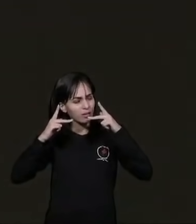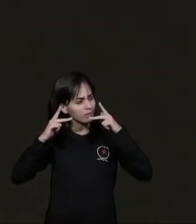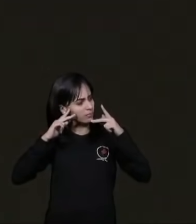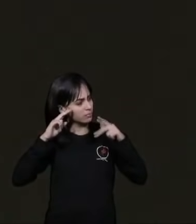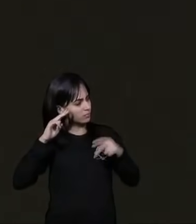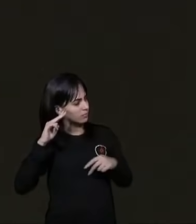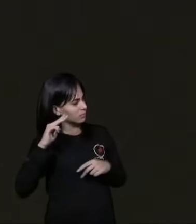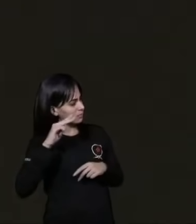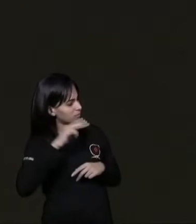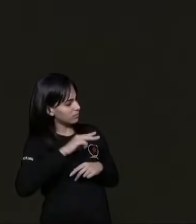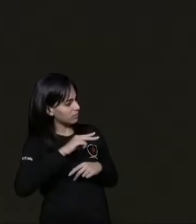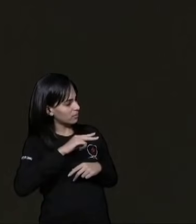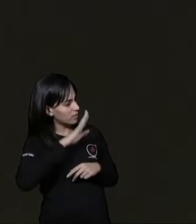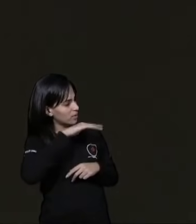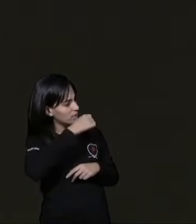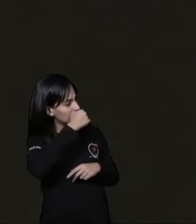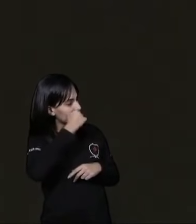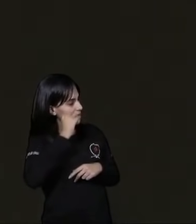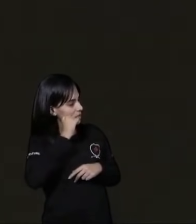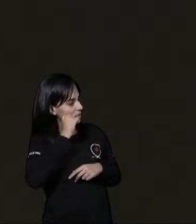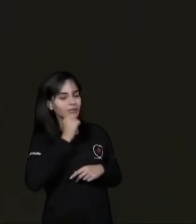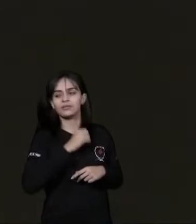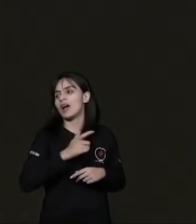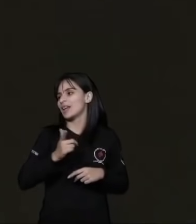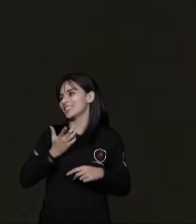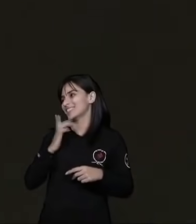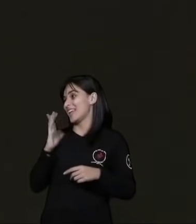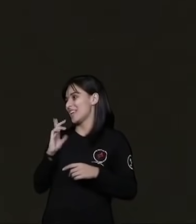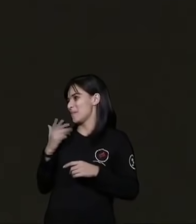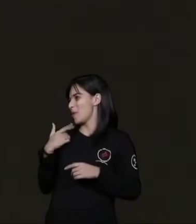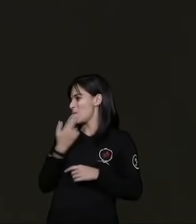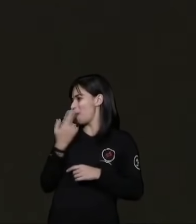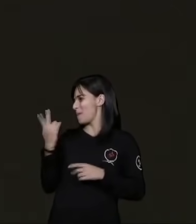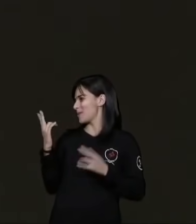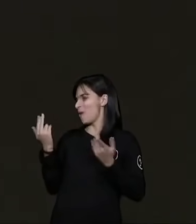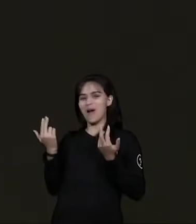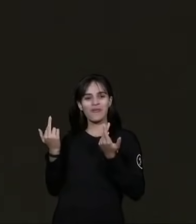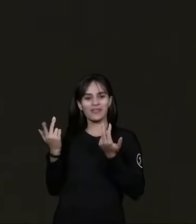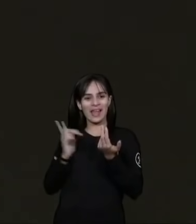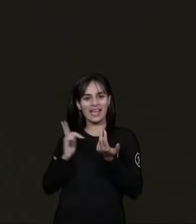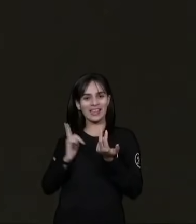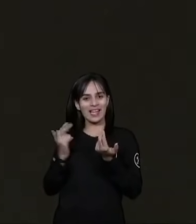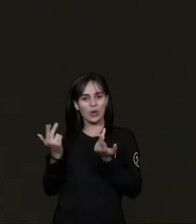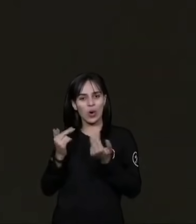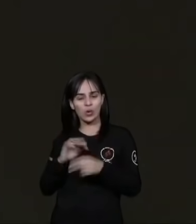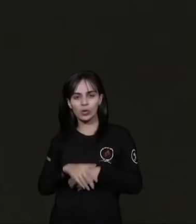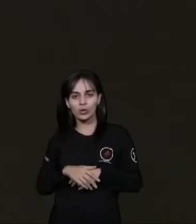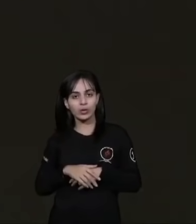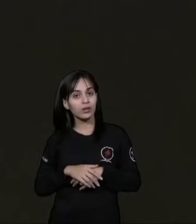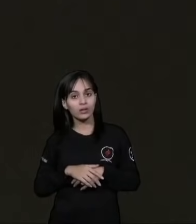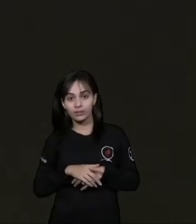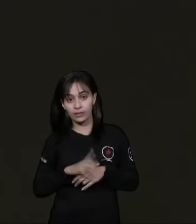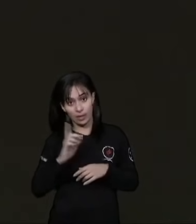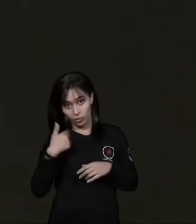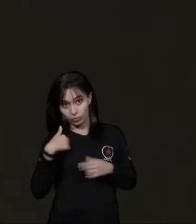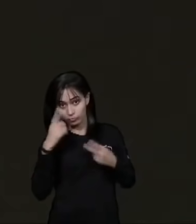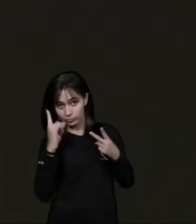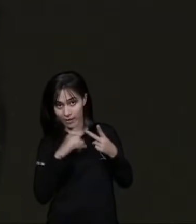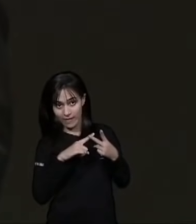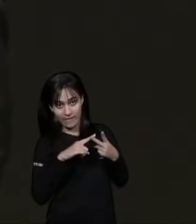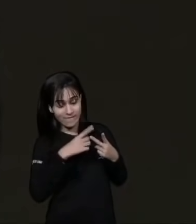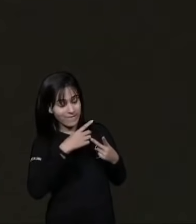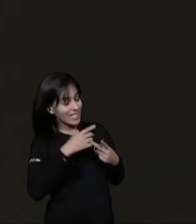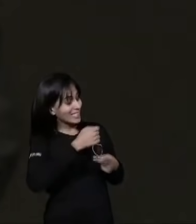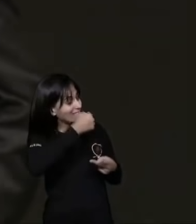para vira para trás e diz assim Silas eu falei deve ter algum chará meu aí é mas aí ele fala mais segunda